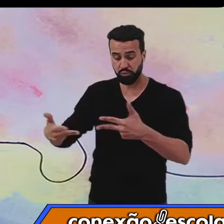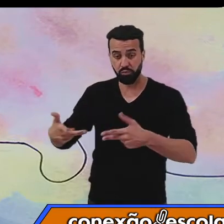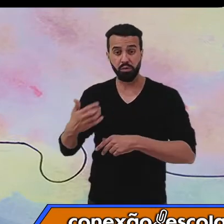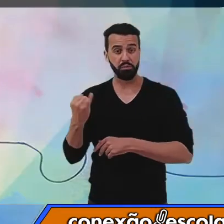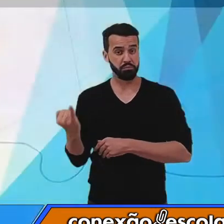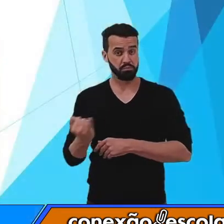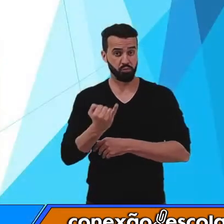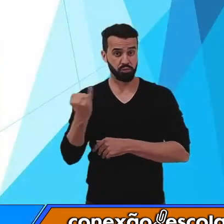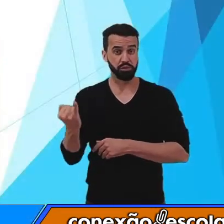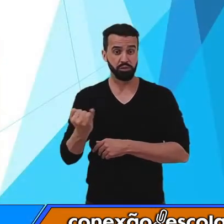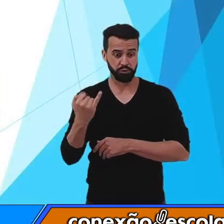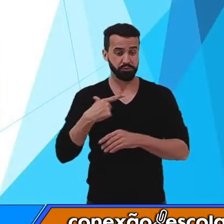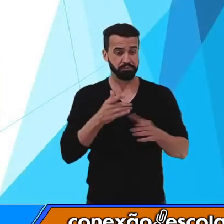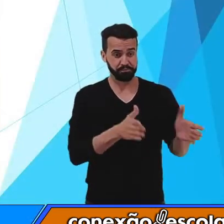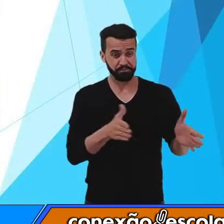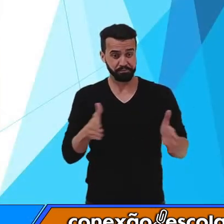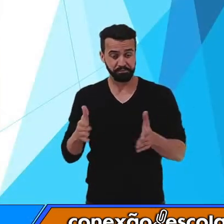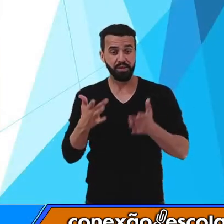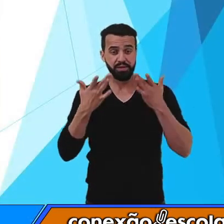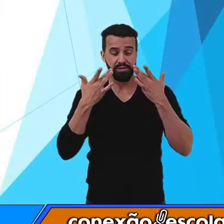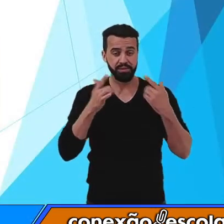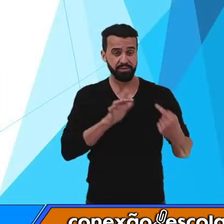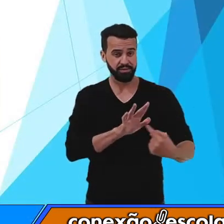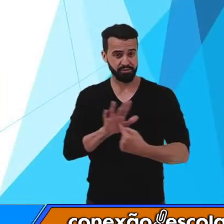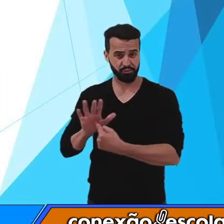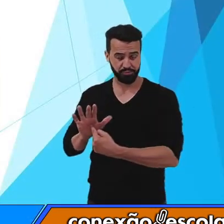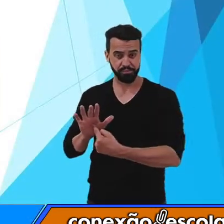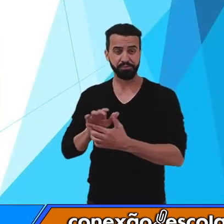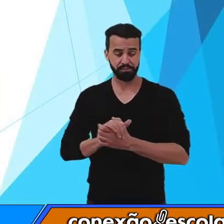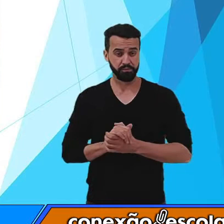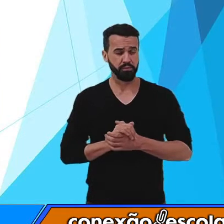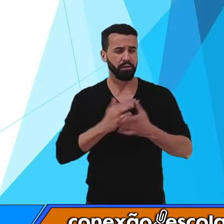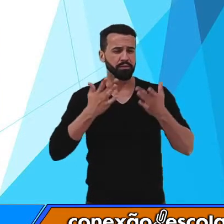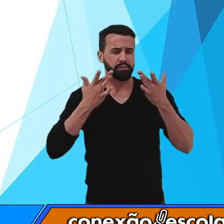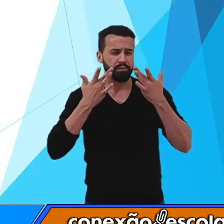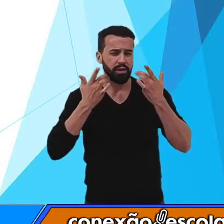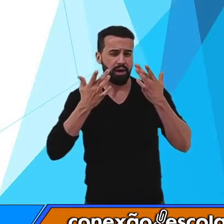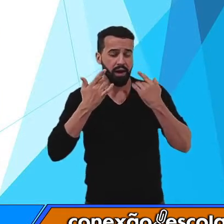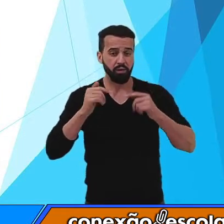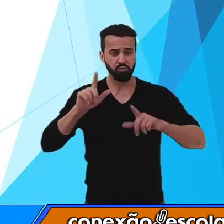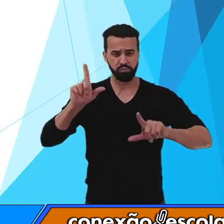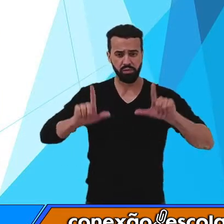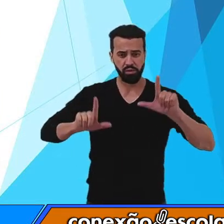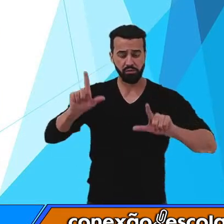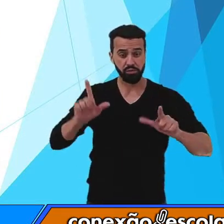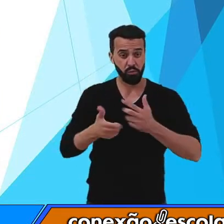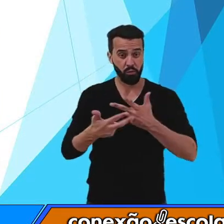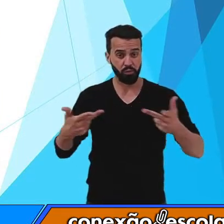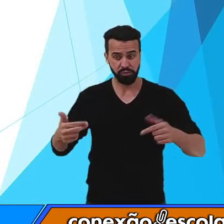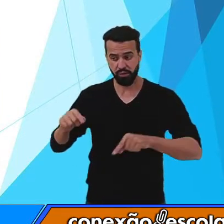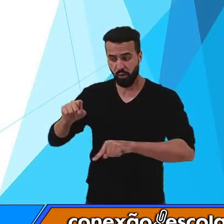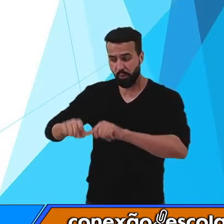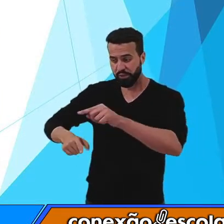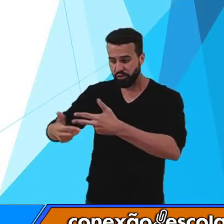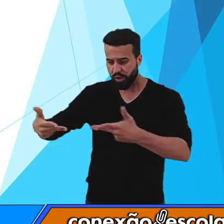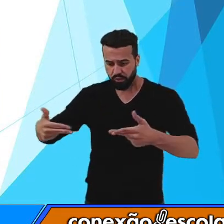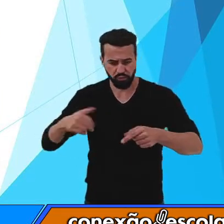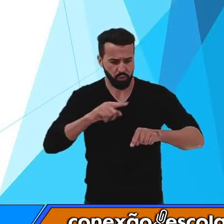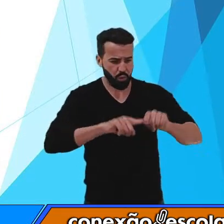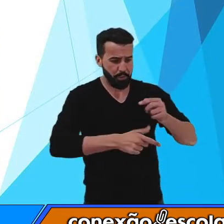cena. Em espetáculos e na indústria audiovisual, refere-se a todo objeto ou objeto de